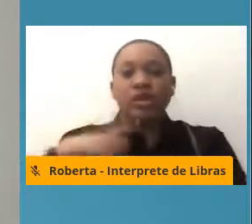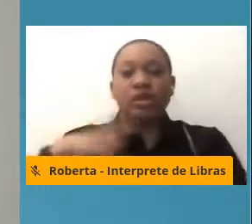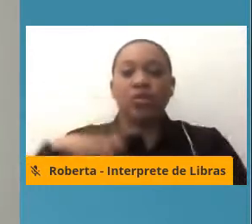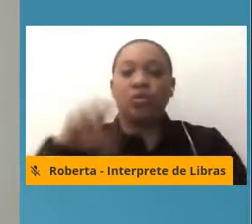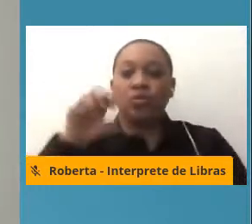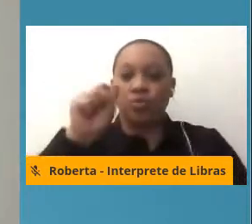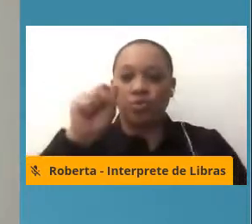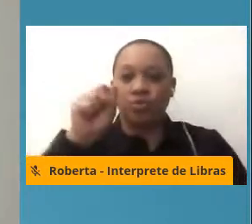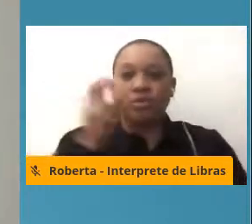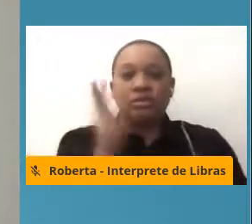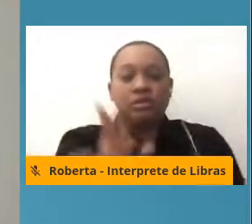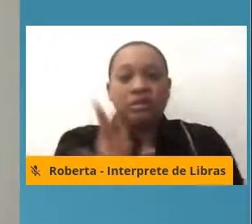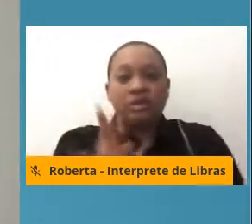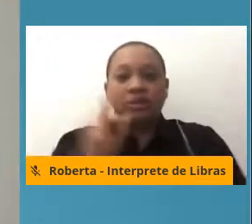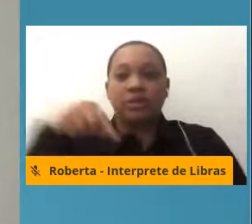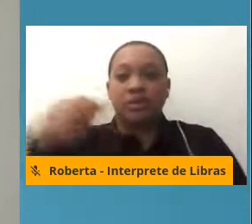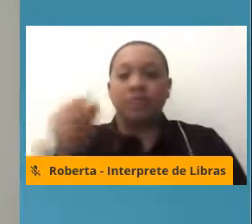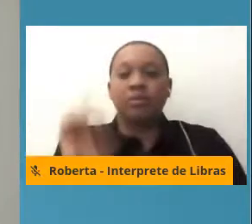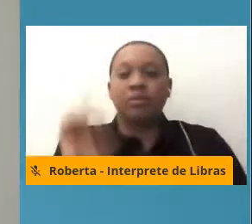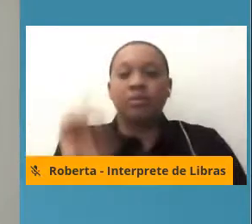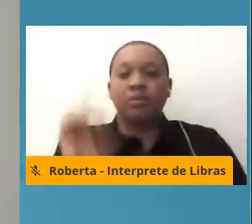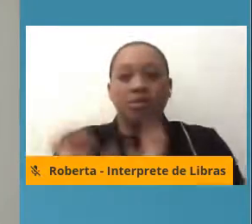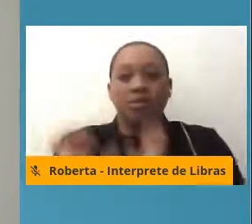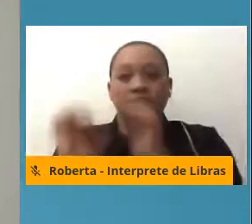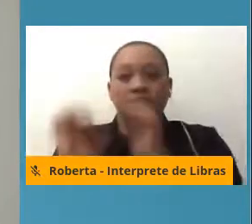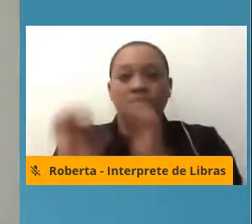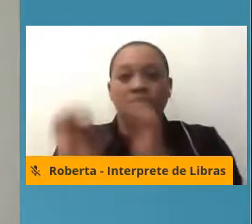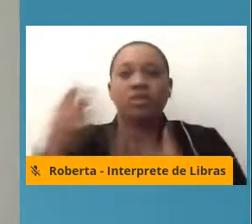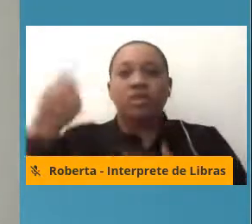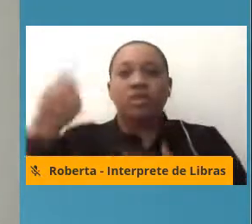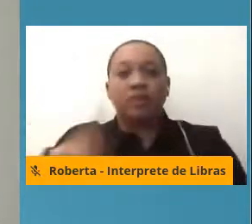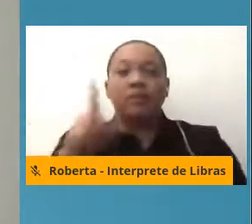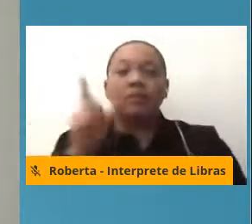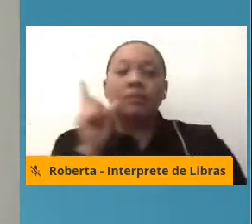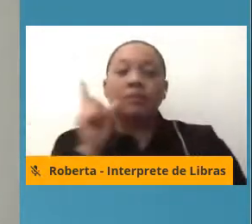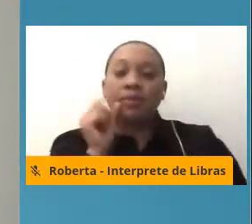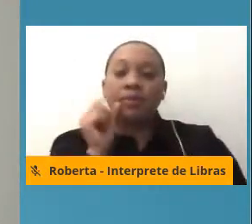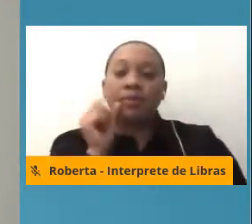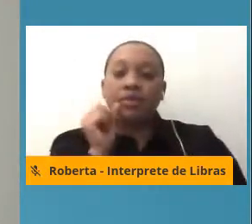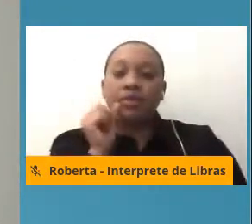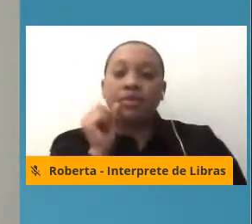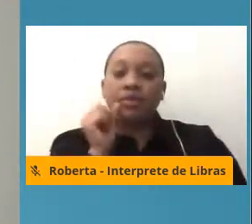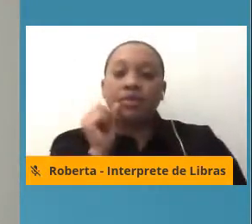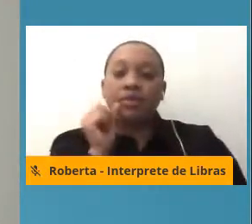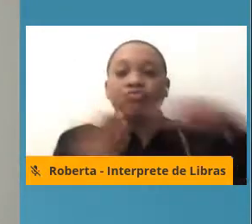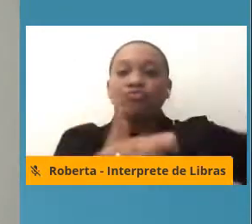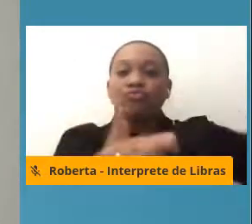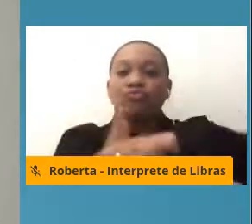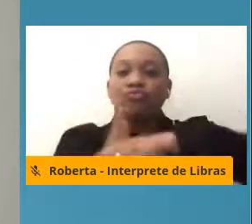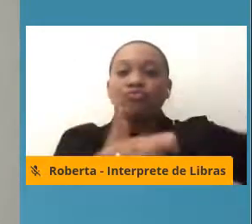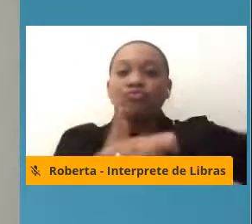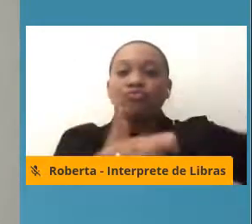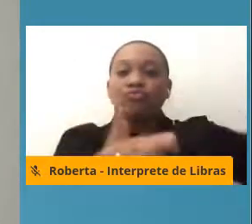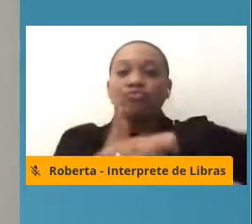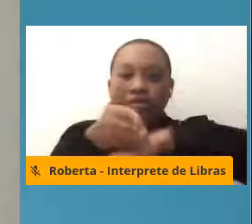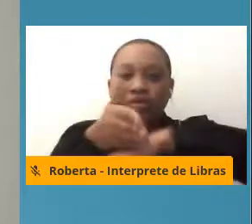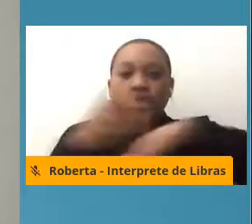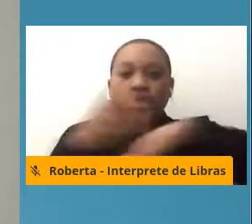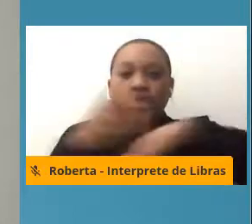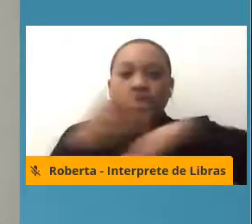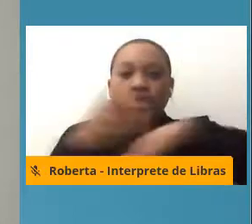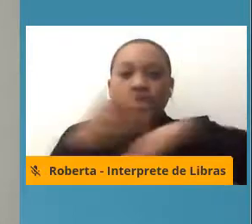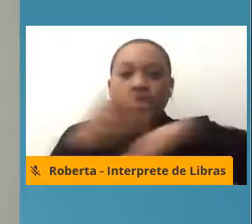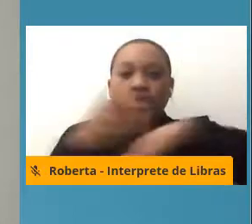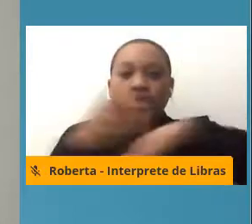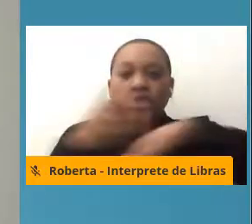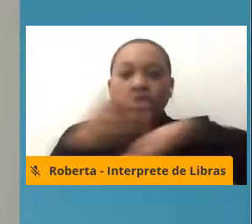depois do nosso evento, do Pint of Science Maceió, a gente entre para prestigiar o Pint of Science Nacional, né, o BR, que